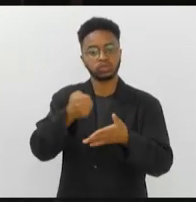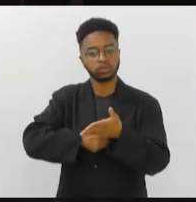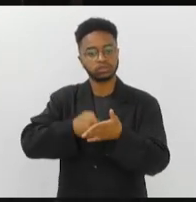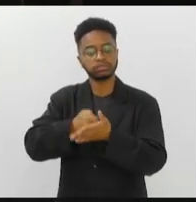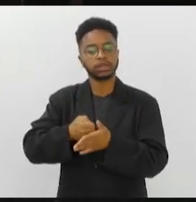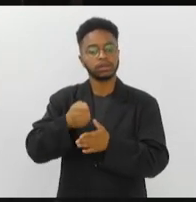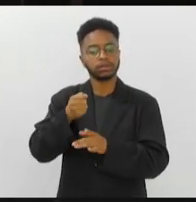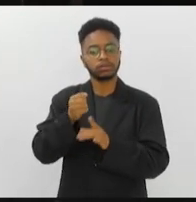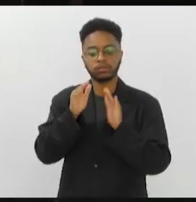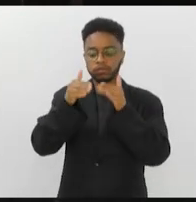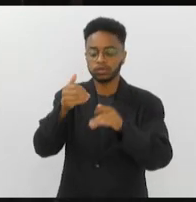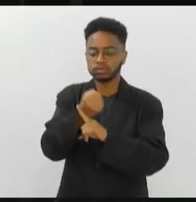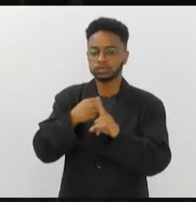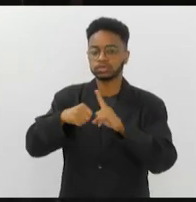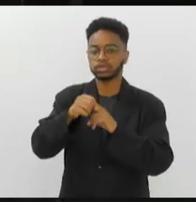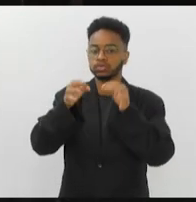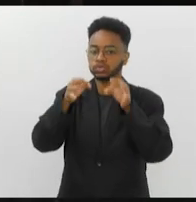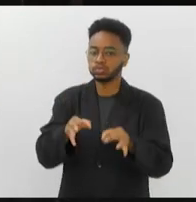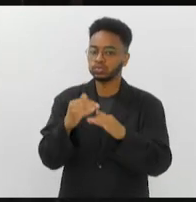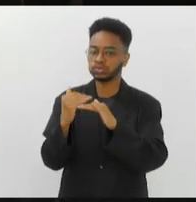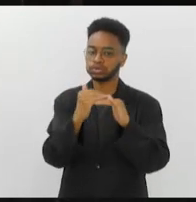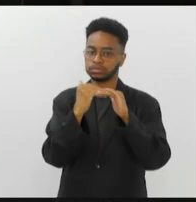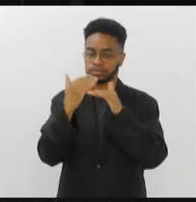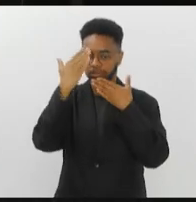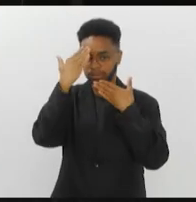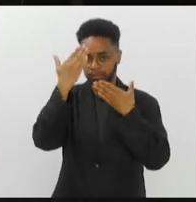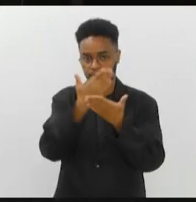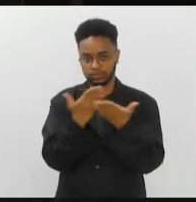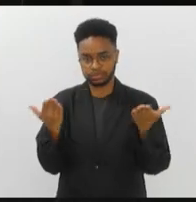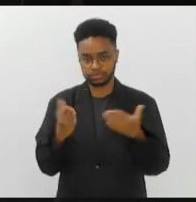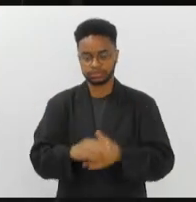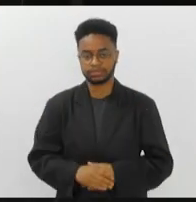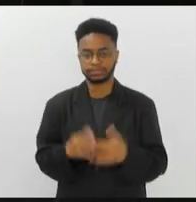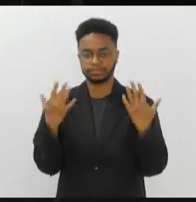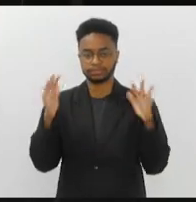mais justa e igualitária. Eu agradeço a todos.